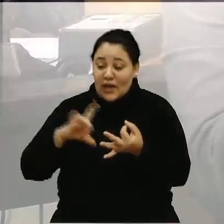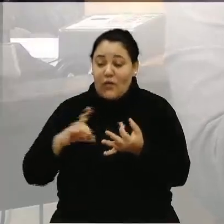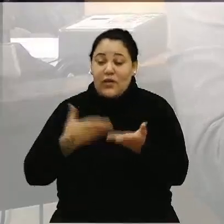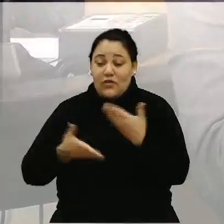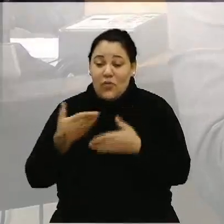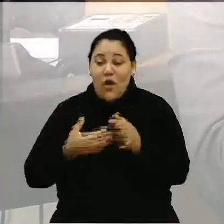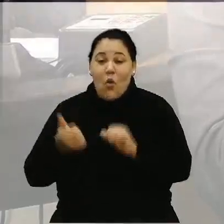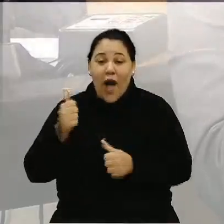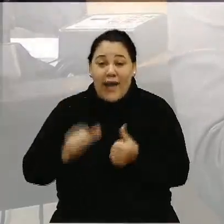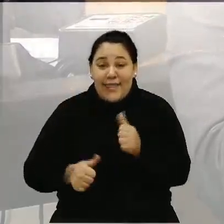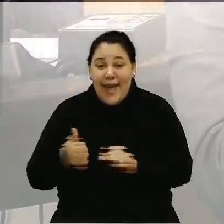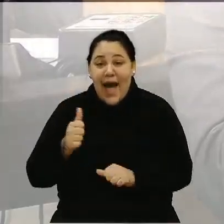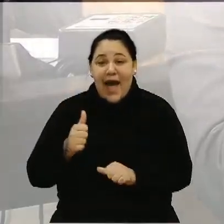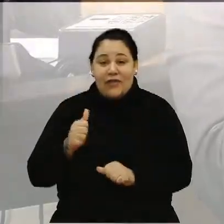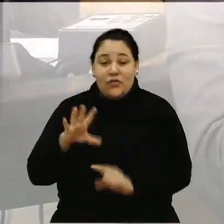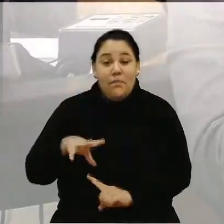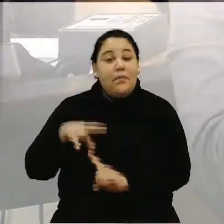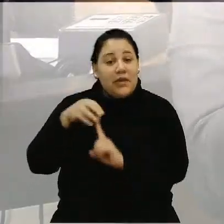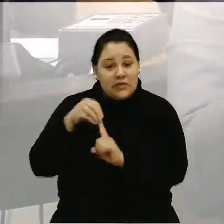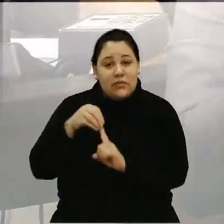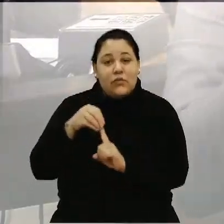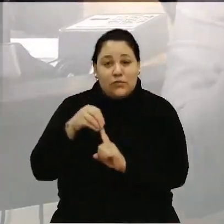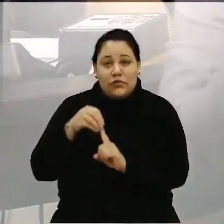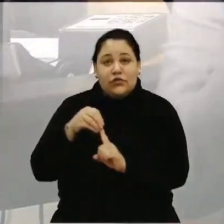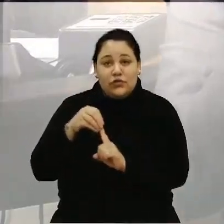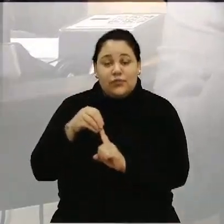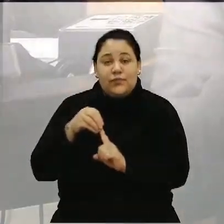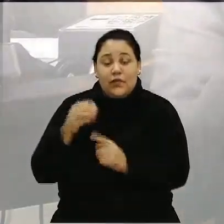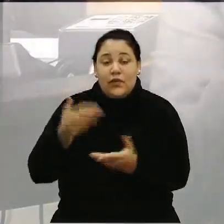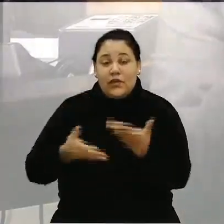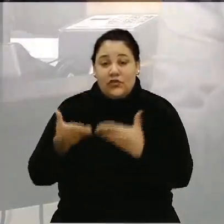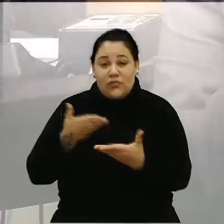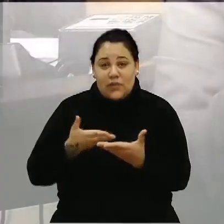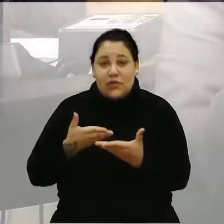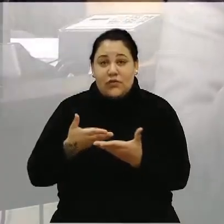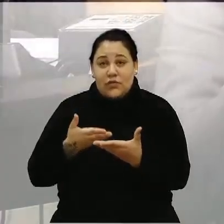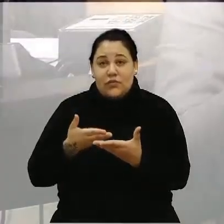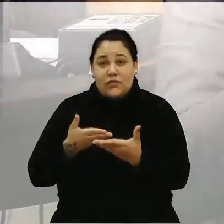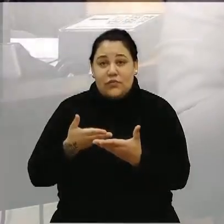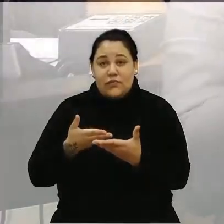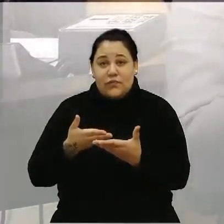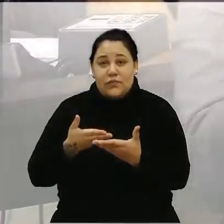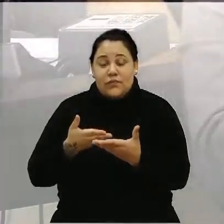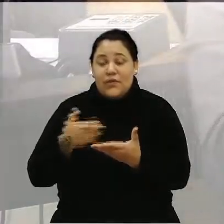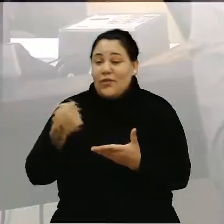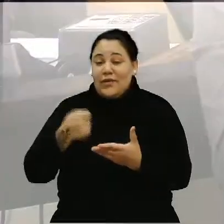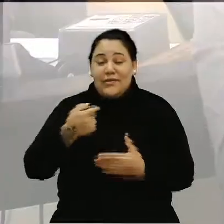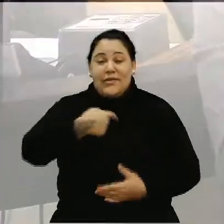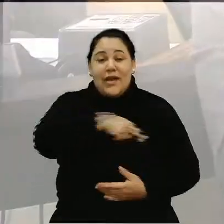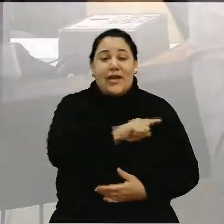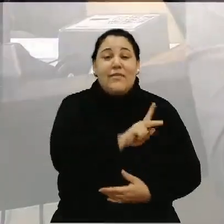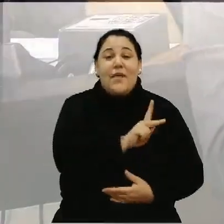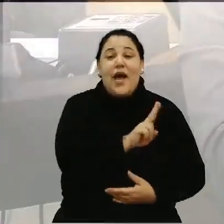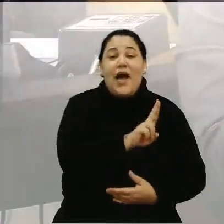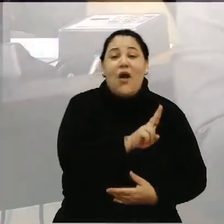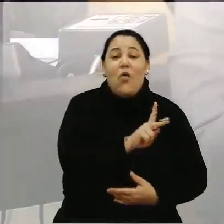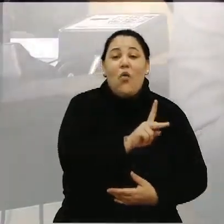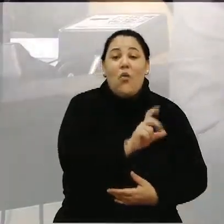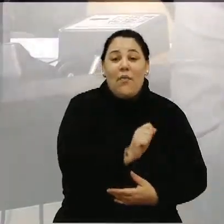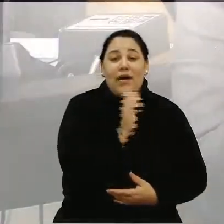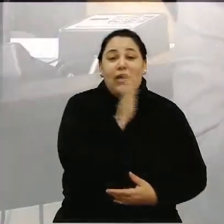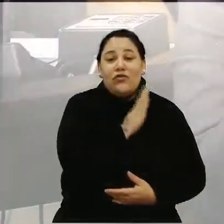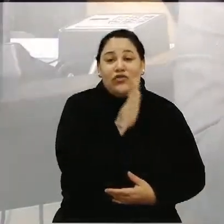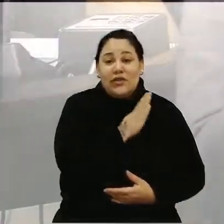os atendimentos prioritários, para que não precise ir por uma UPA de urgência e emergência para